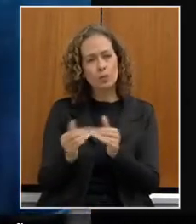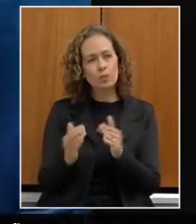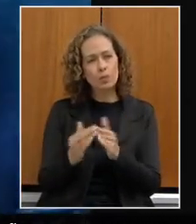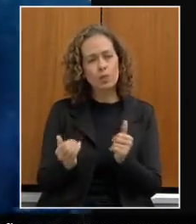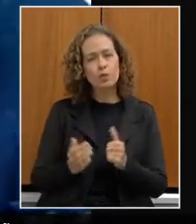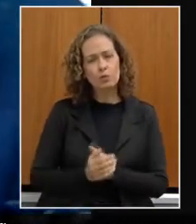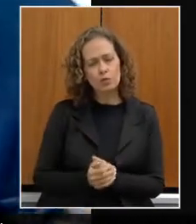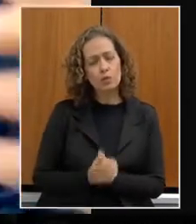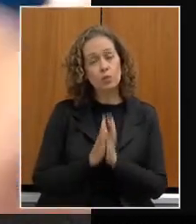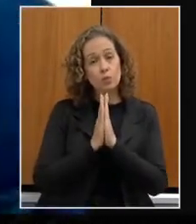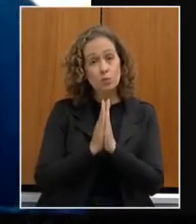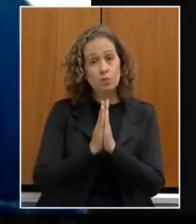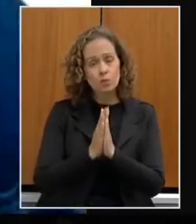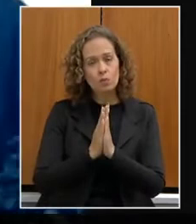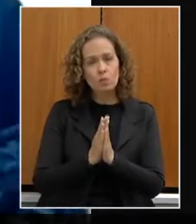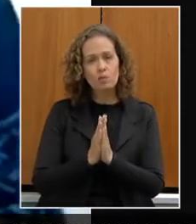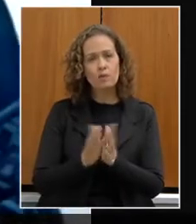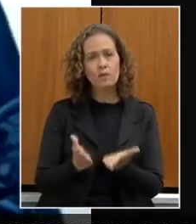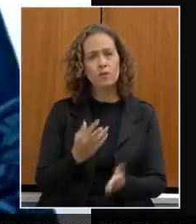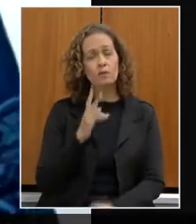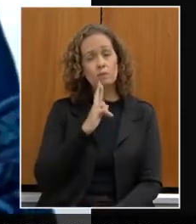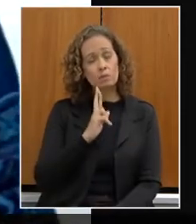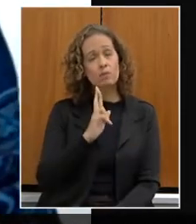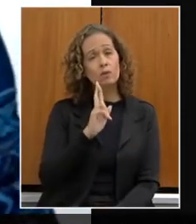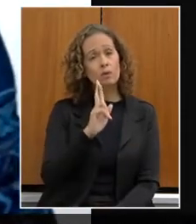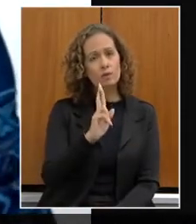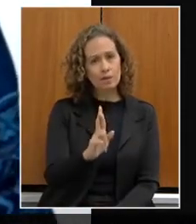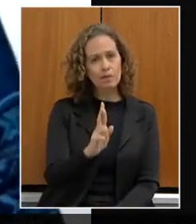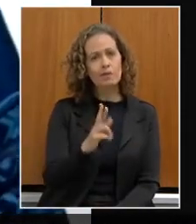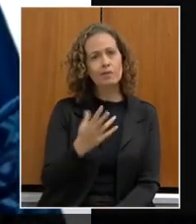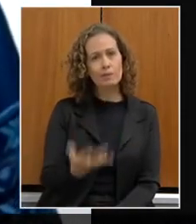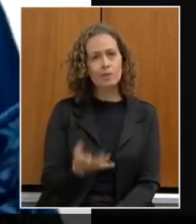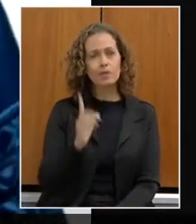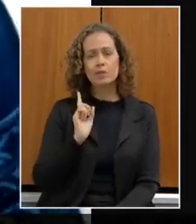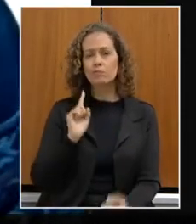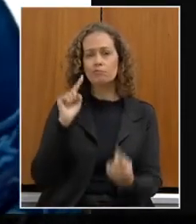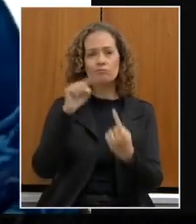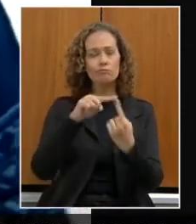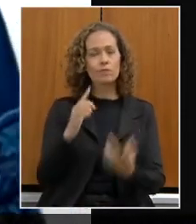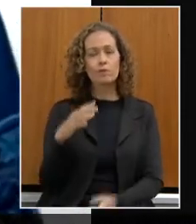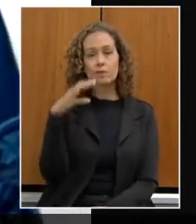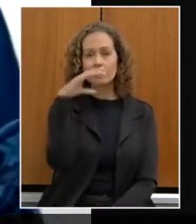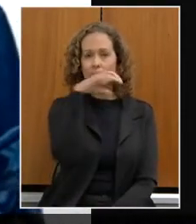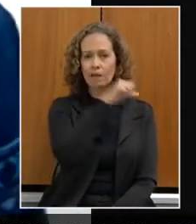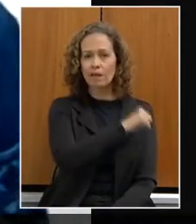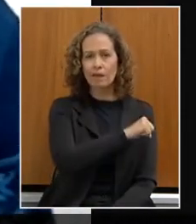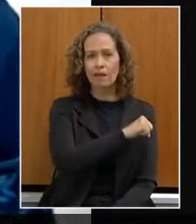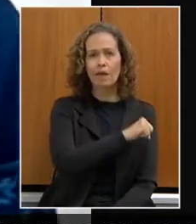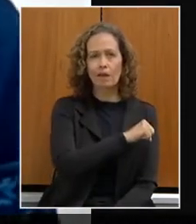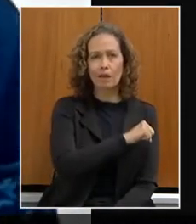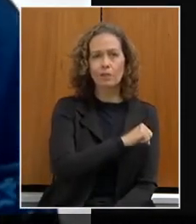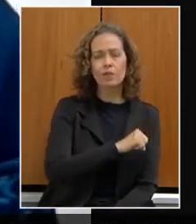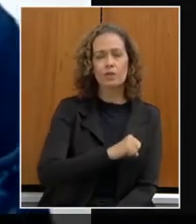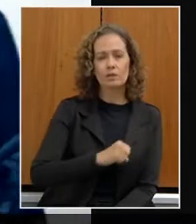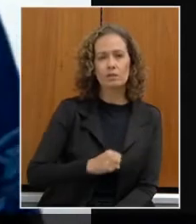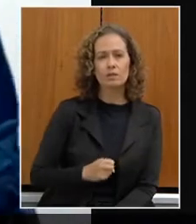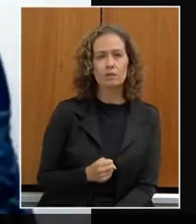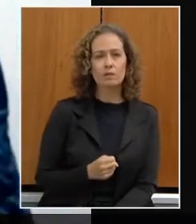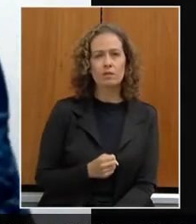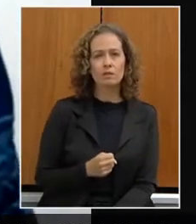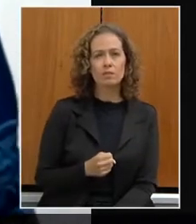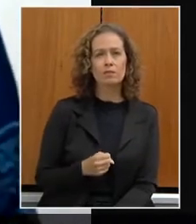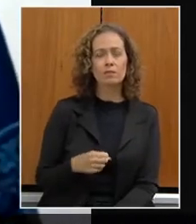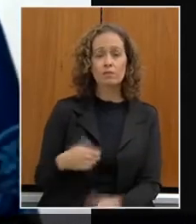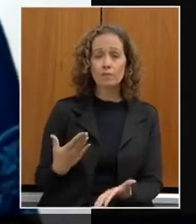a sua permissão uma resposta mais eficiente mais rápida para ele não dominar o nosso